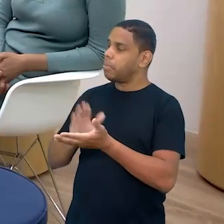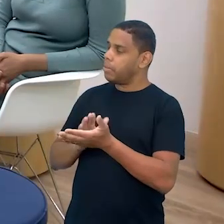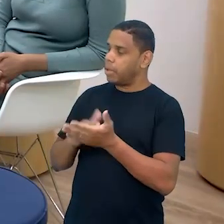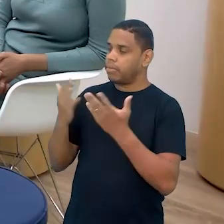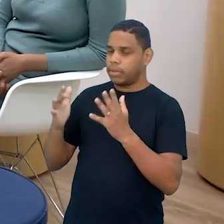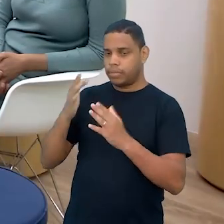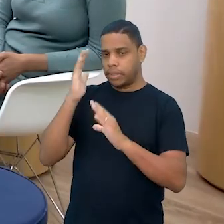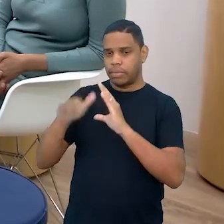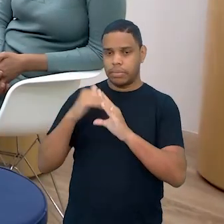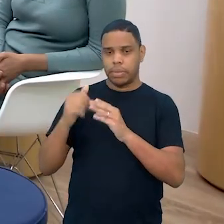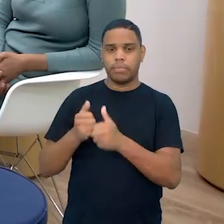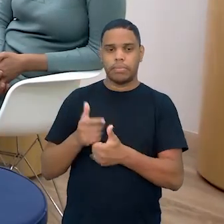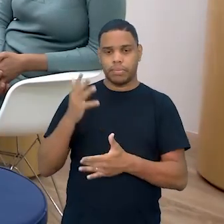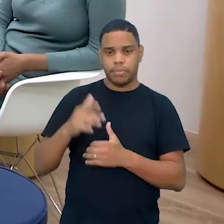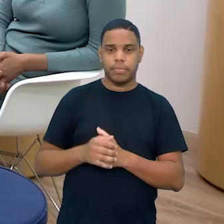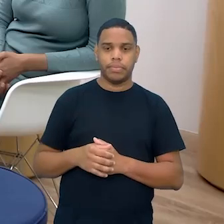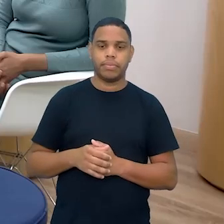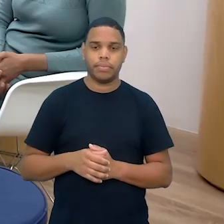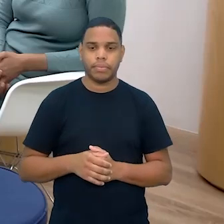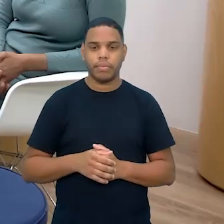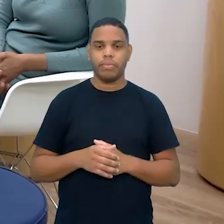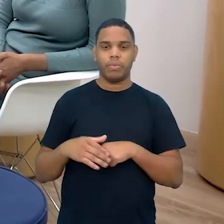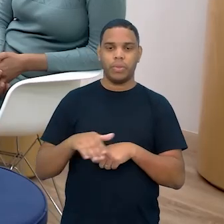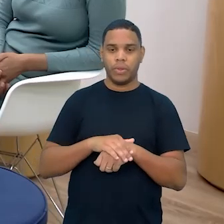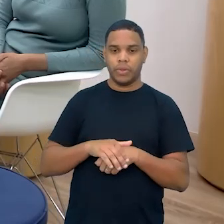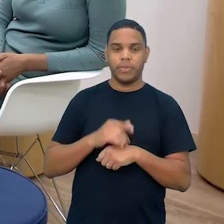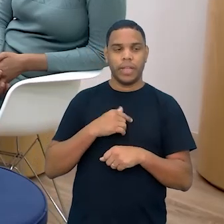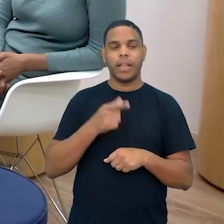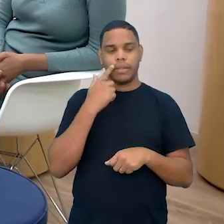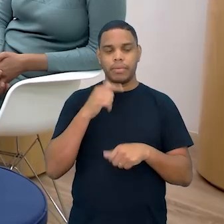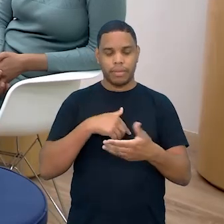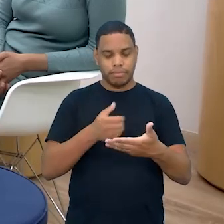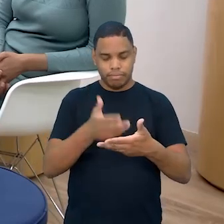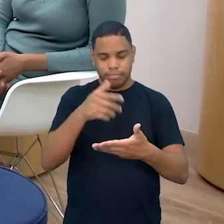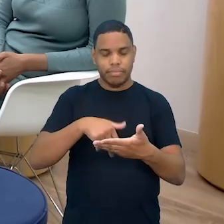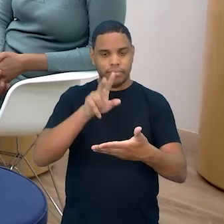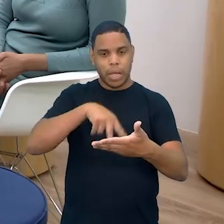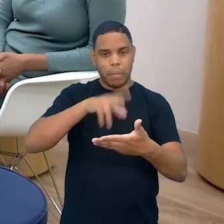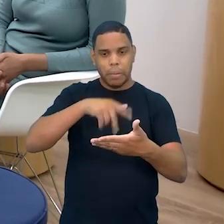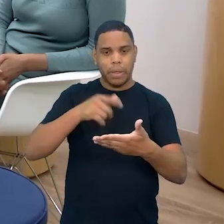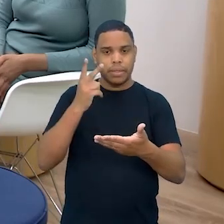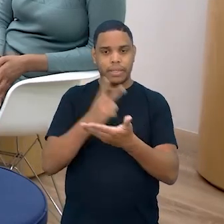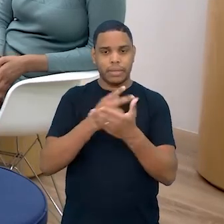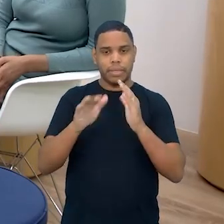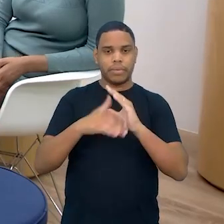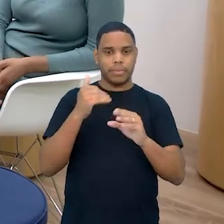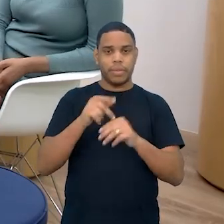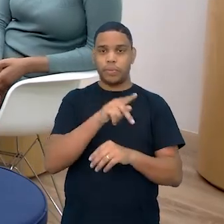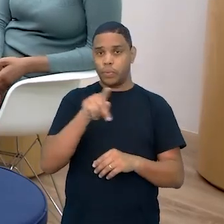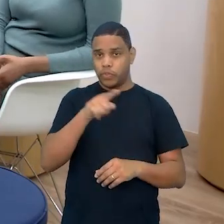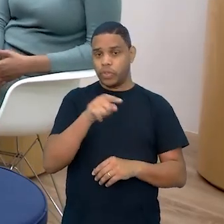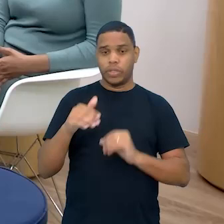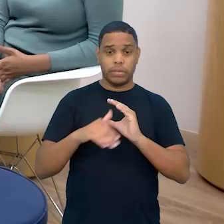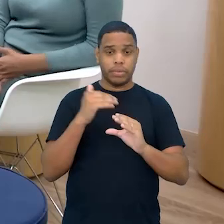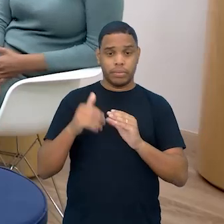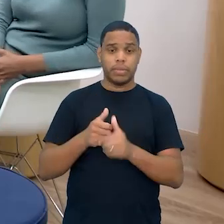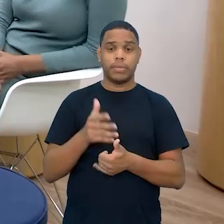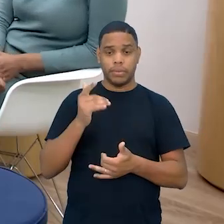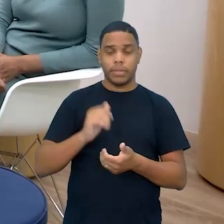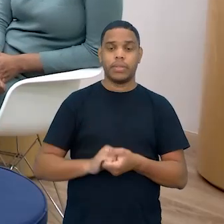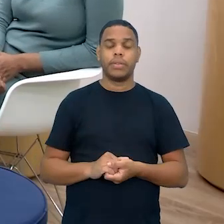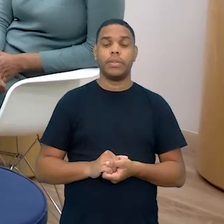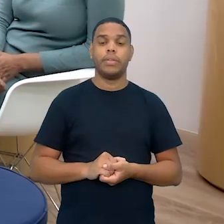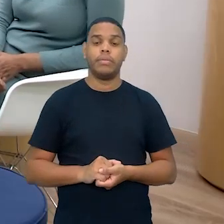aqui no chat. Eu estou olhando aqui, estou conversando com vocês, sempre de olho aqui no chat. A gente sempre acompanha o que os professores estão falando na